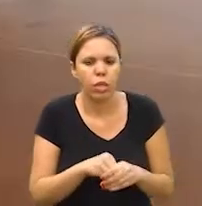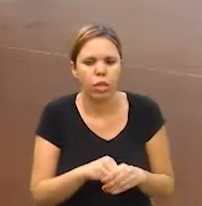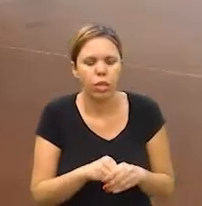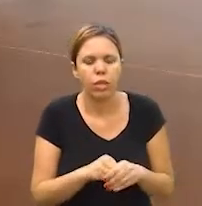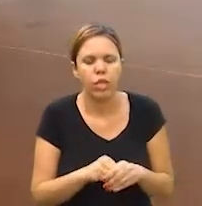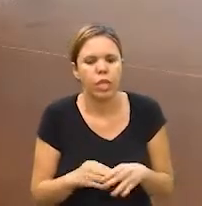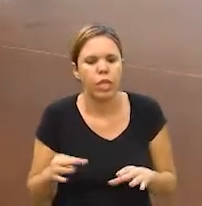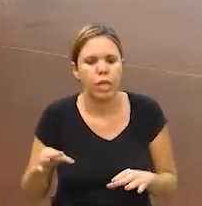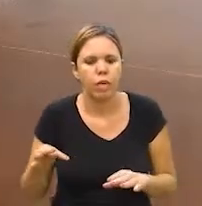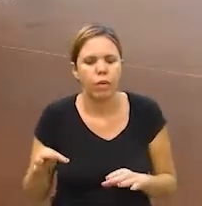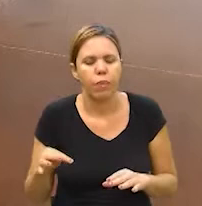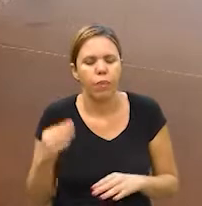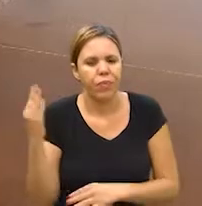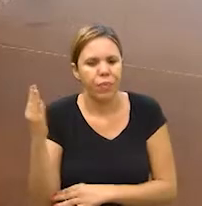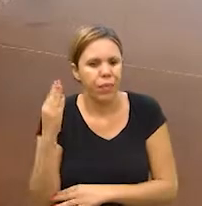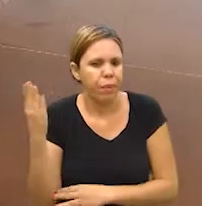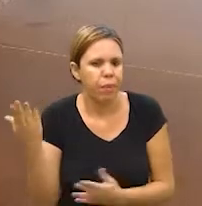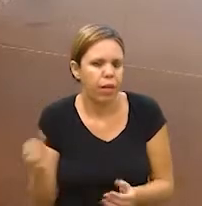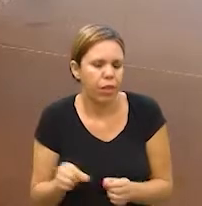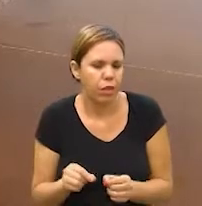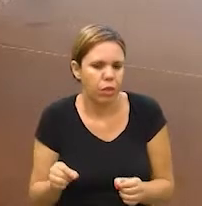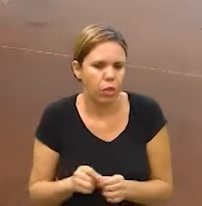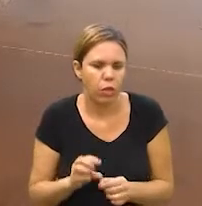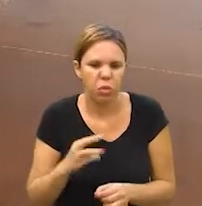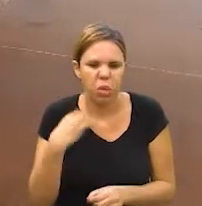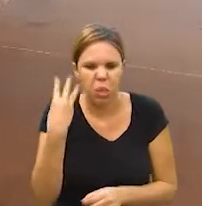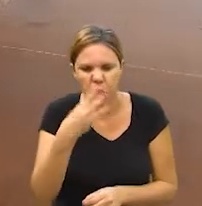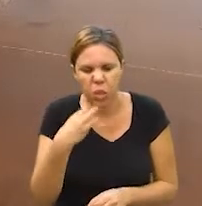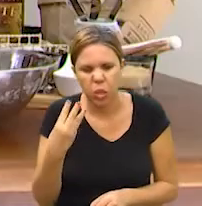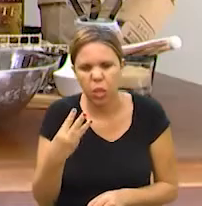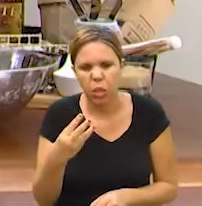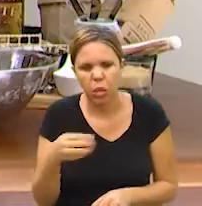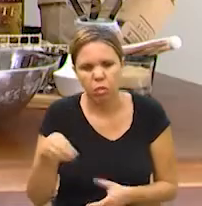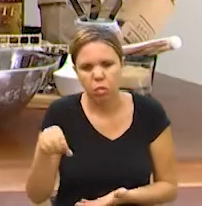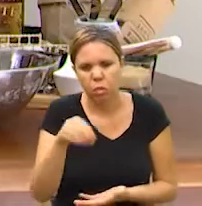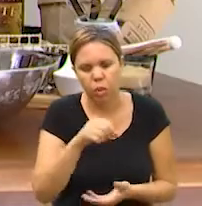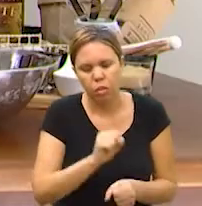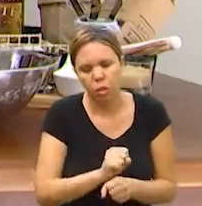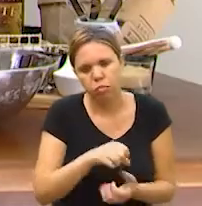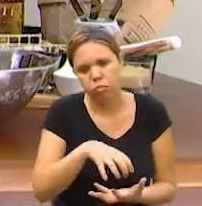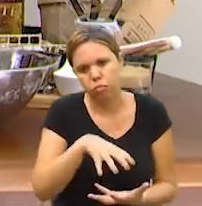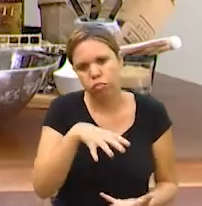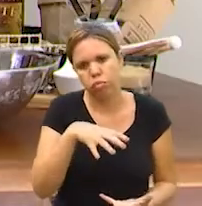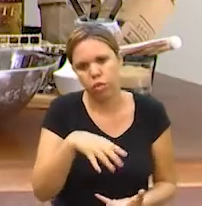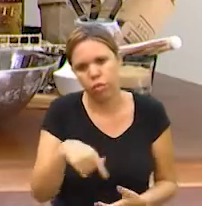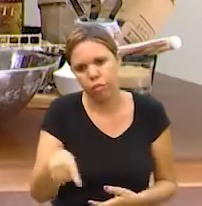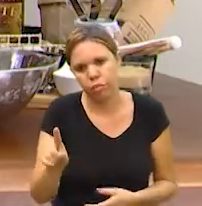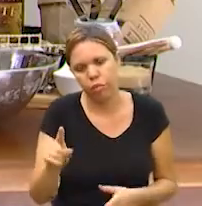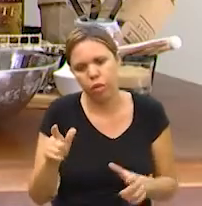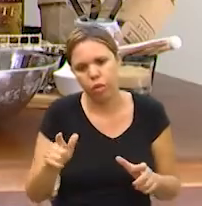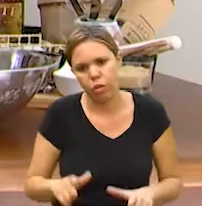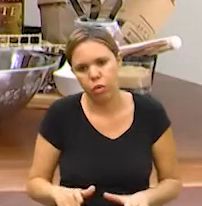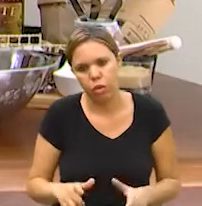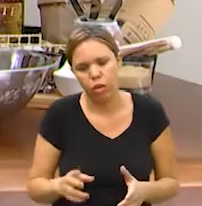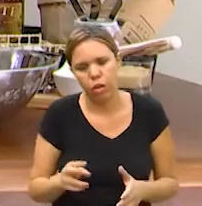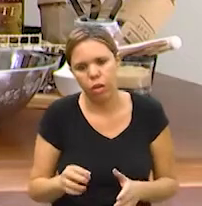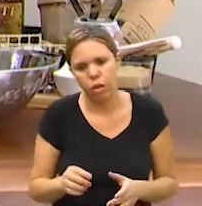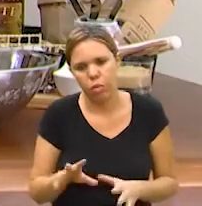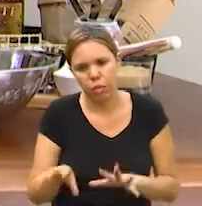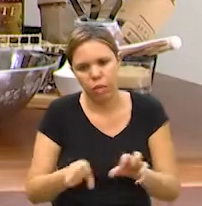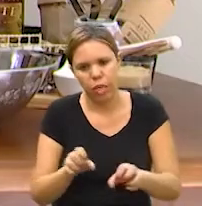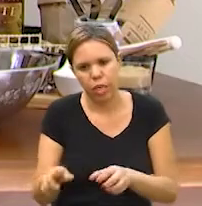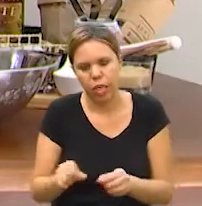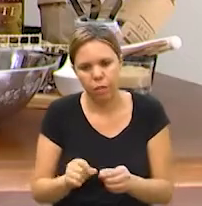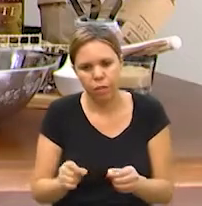tudo em temperatura ambiente, depois de umas 3 horas de fermentação aqui, a gente vai para o pré-shape. Então eu vou colocar essa